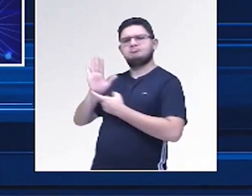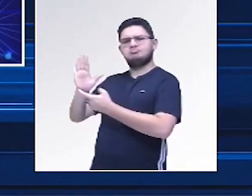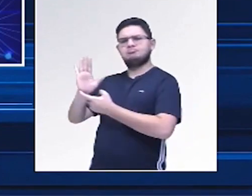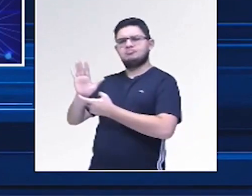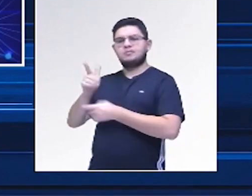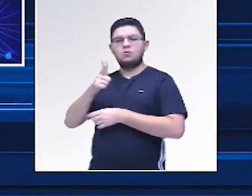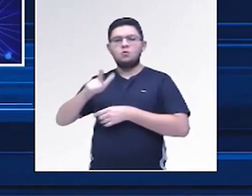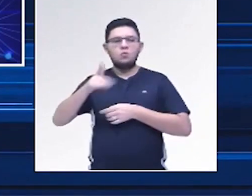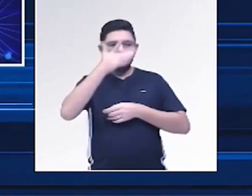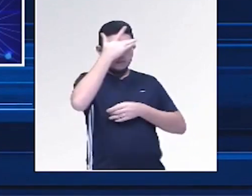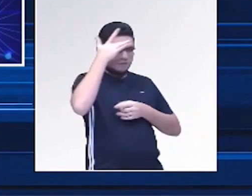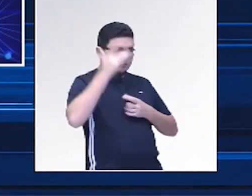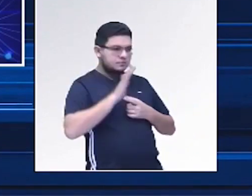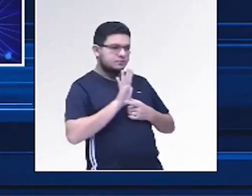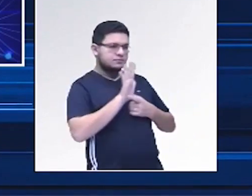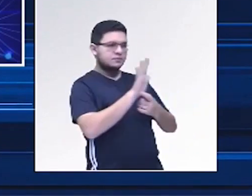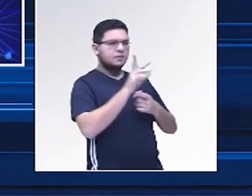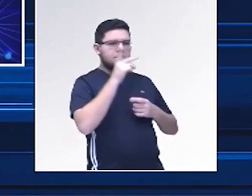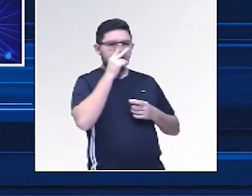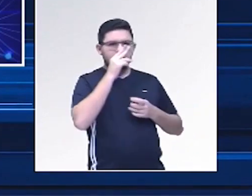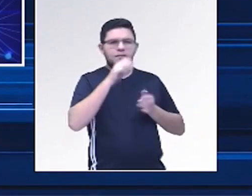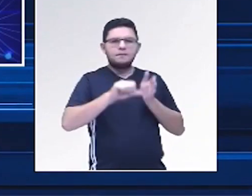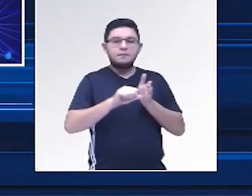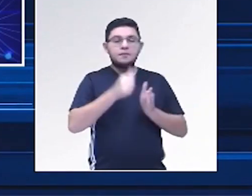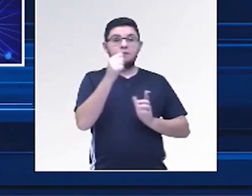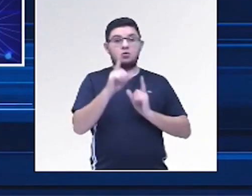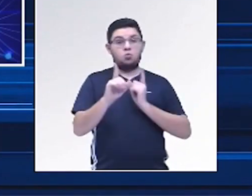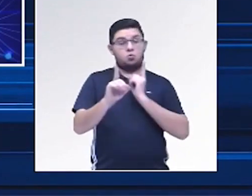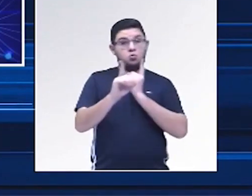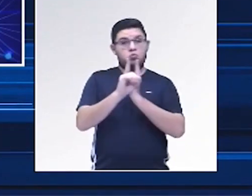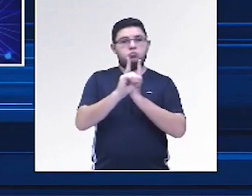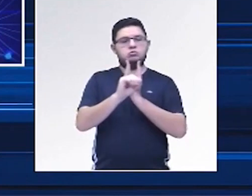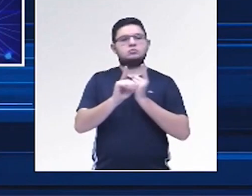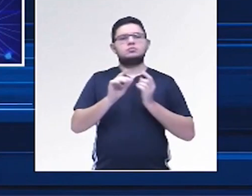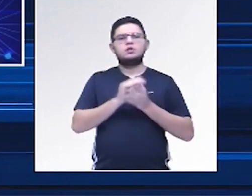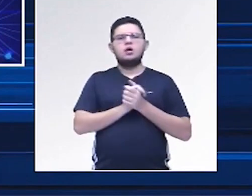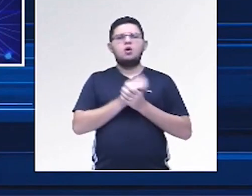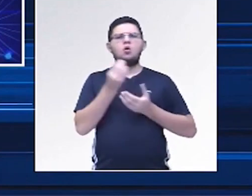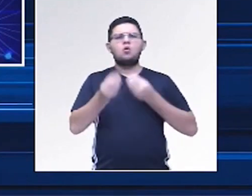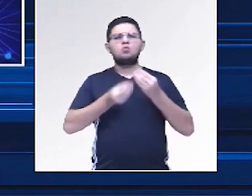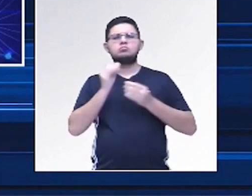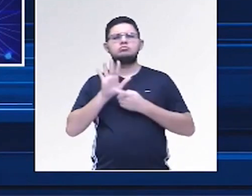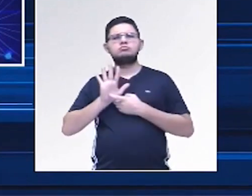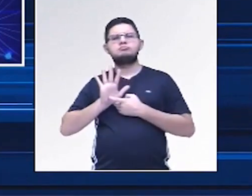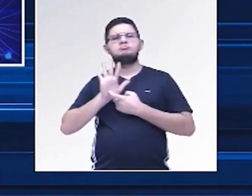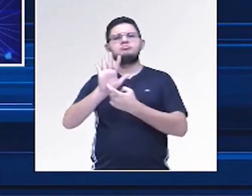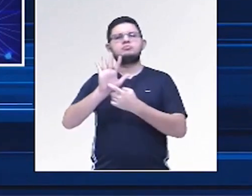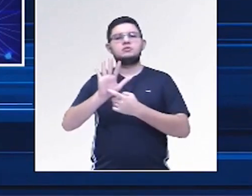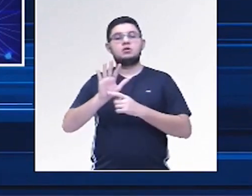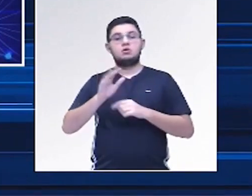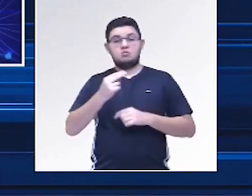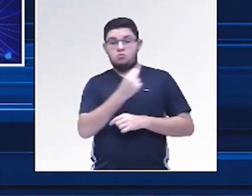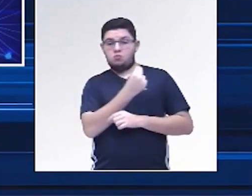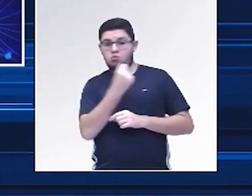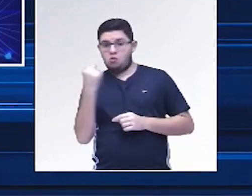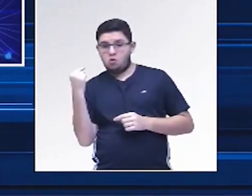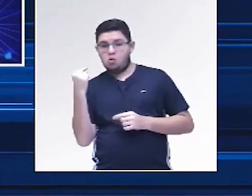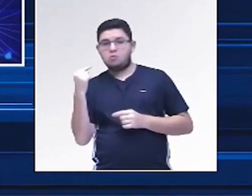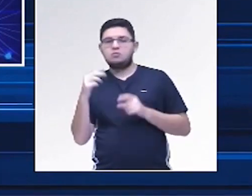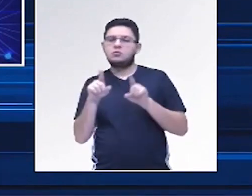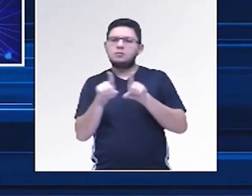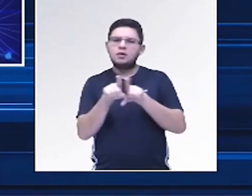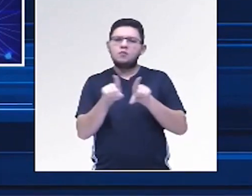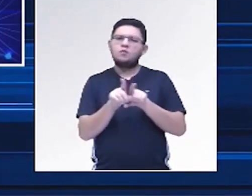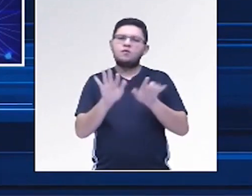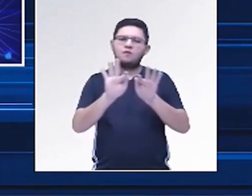que eles estão se conhecendo agora, então eles se apresentam de que forma? Falando seus nomes e no final sempre tem uma frase bem